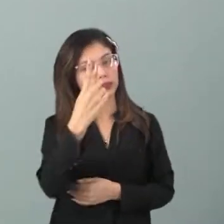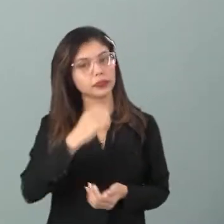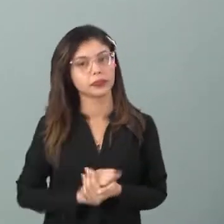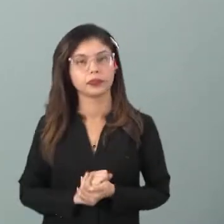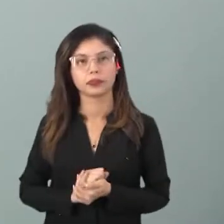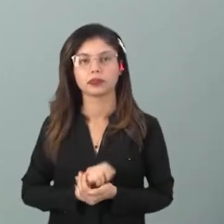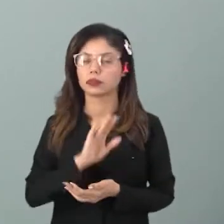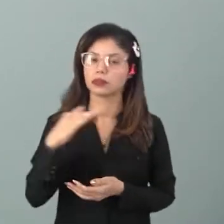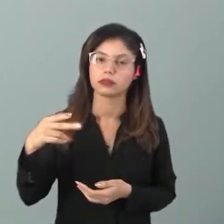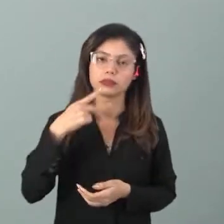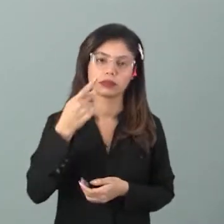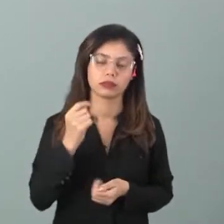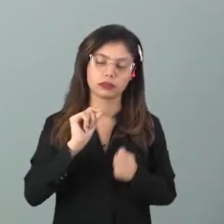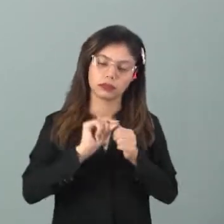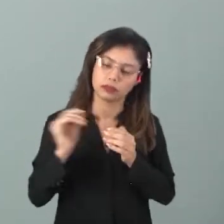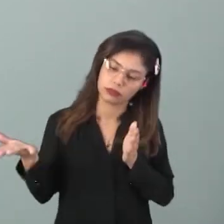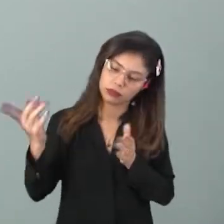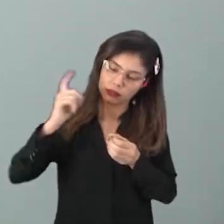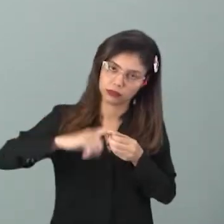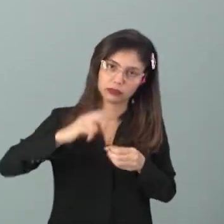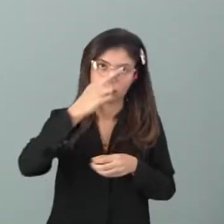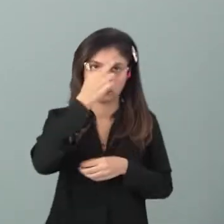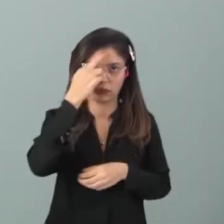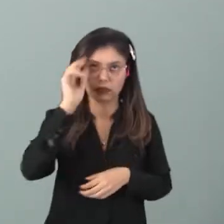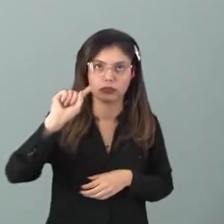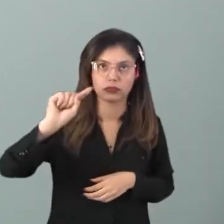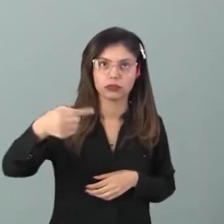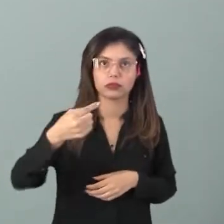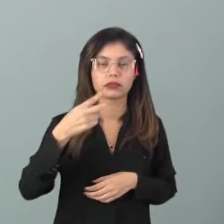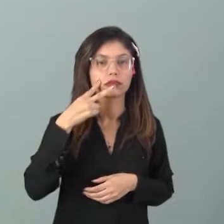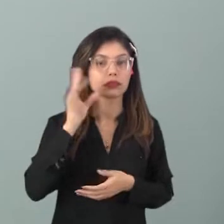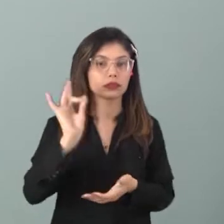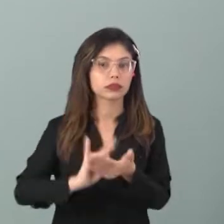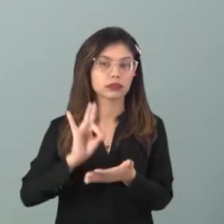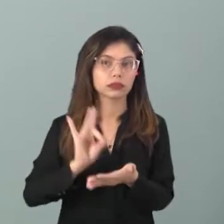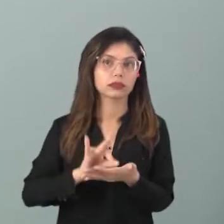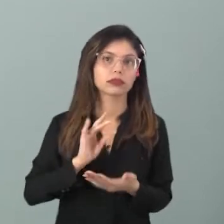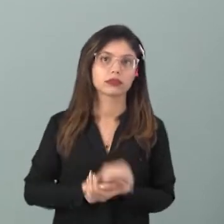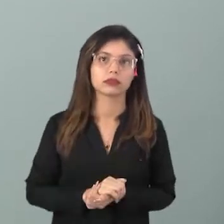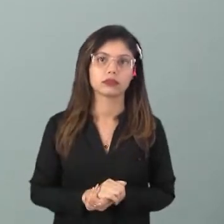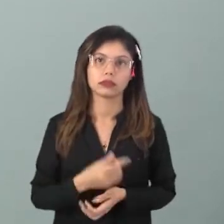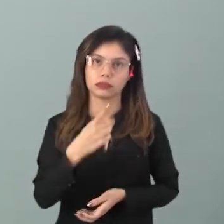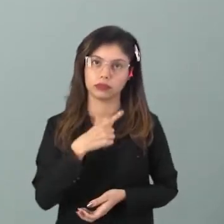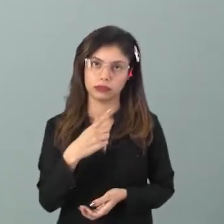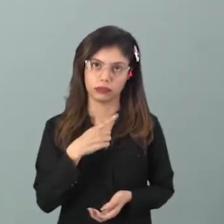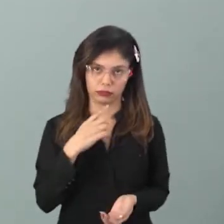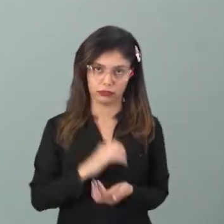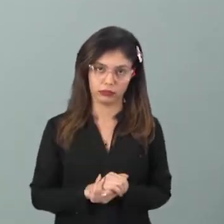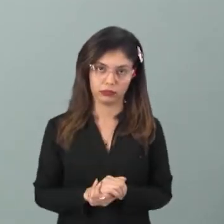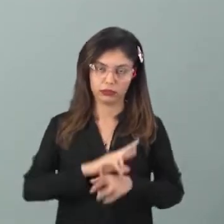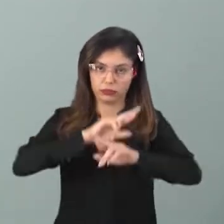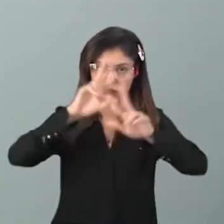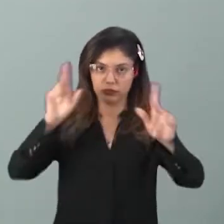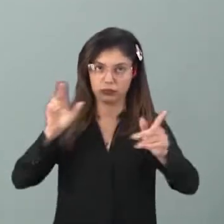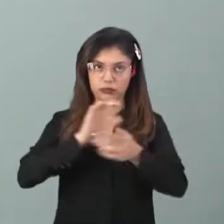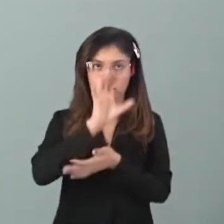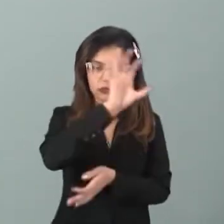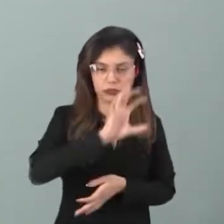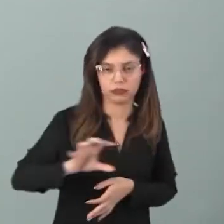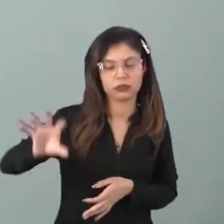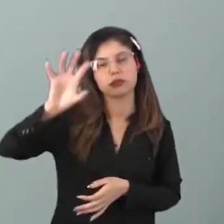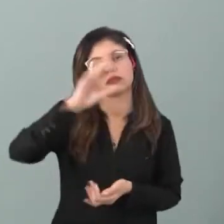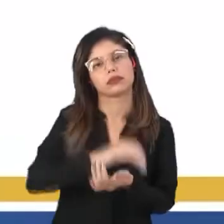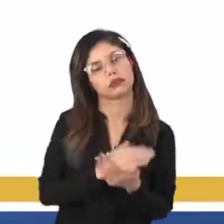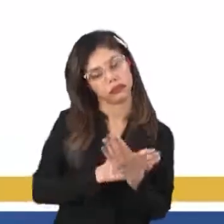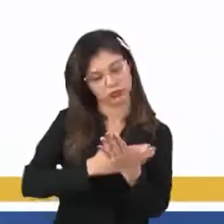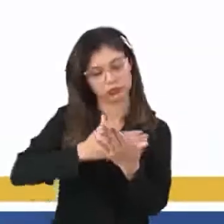né? Quando a gente fez todo o resgate histórico. Só que depois a gente viu que, na verdade, né, Nós temos aí a formação de vários continentes porque